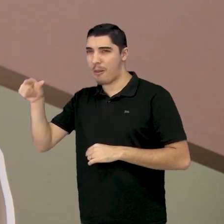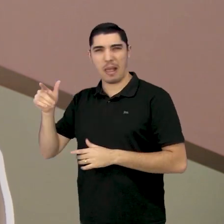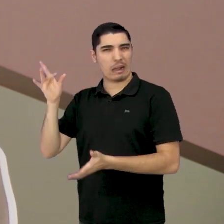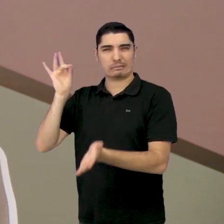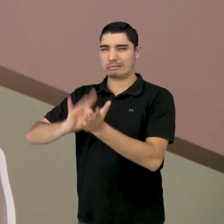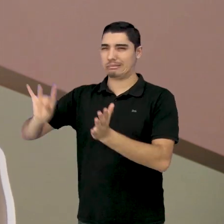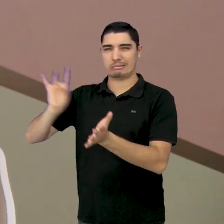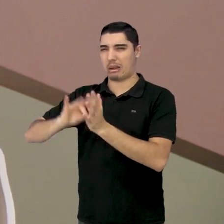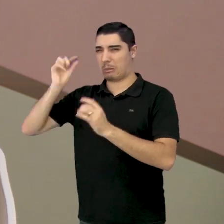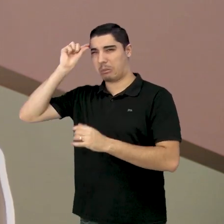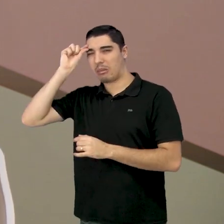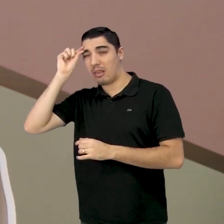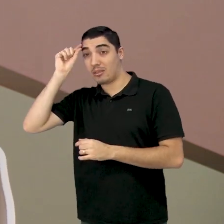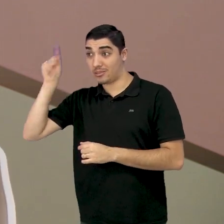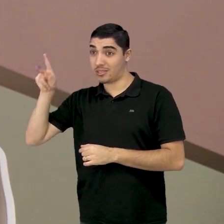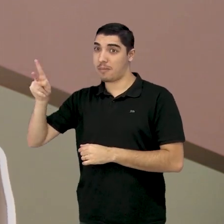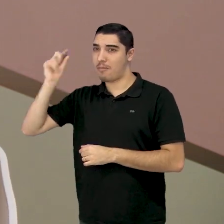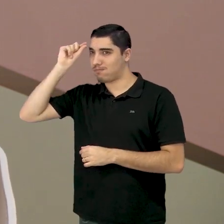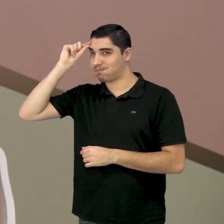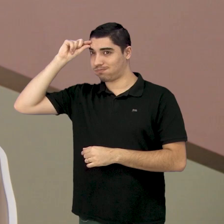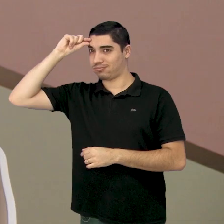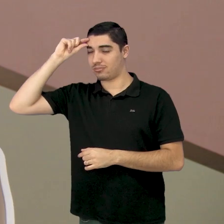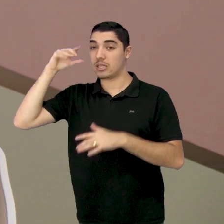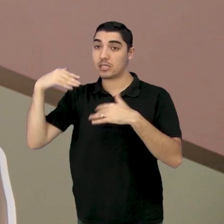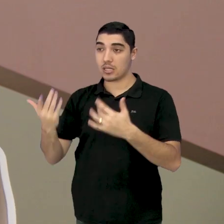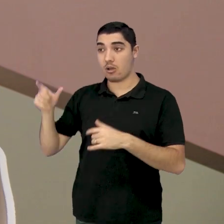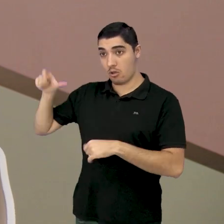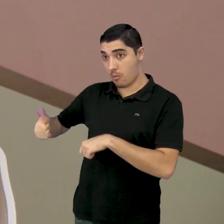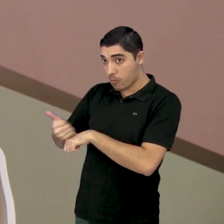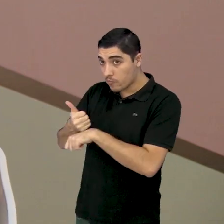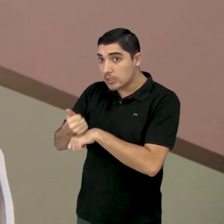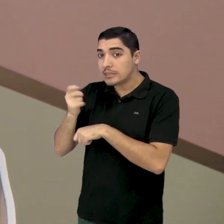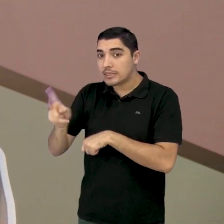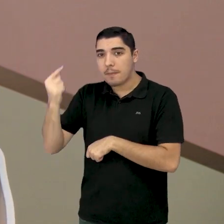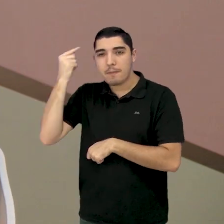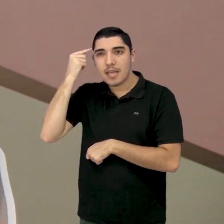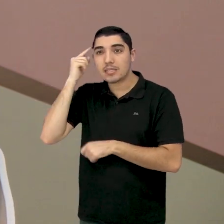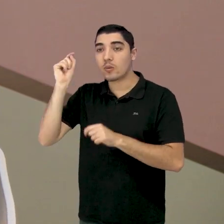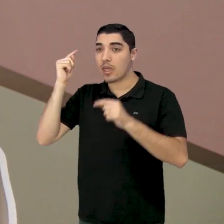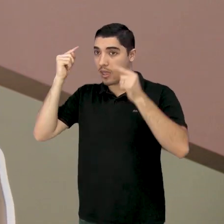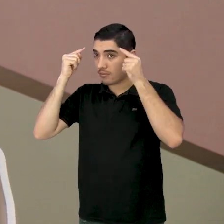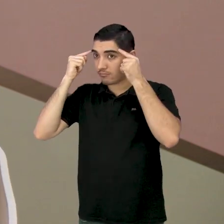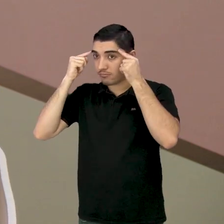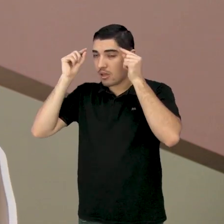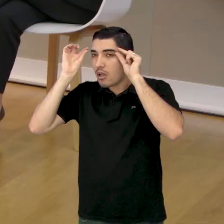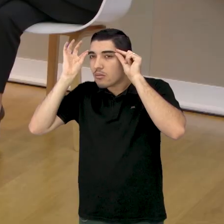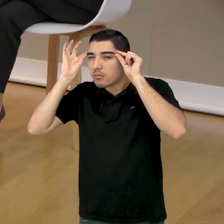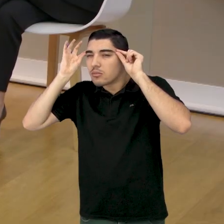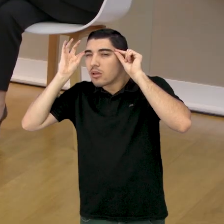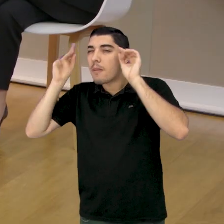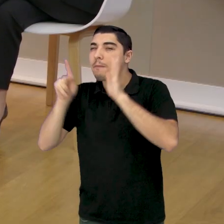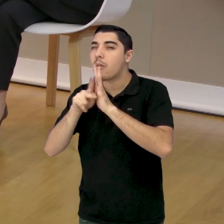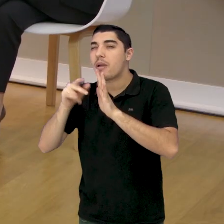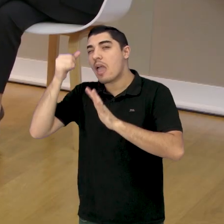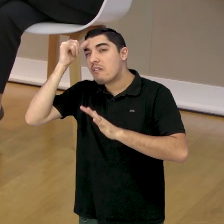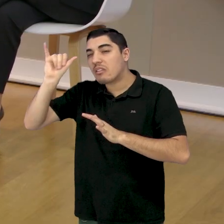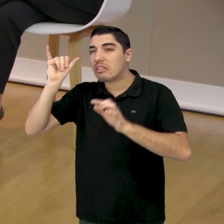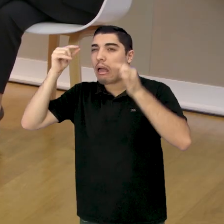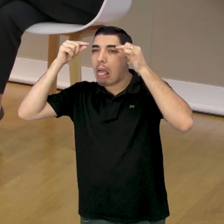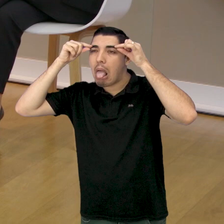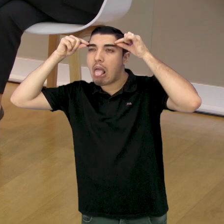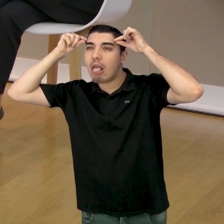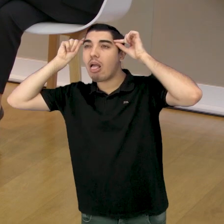né? Na maioria das vezes. Então, o profissional, no planejamento, ele tem que lembrar de sempre bloquear a cauda da sobrancelha do homem para que não